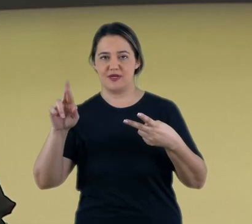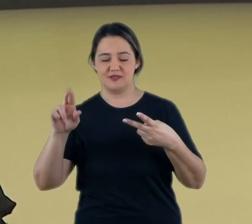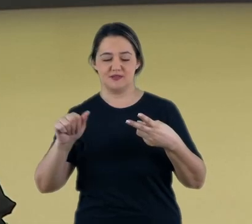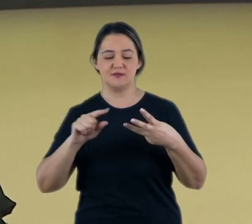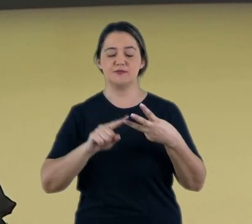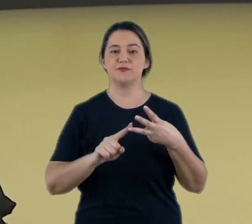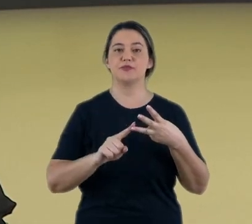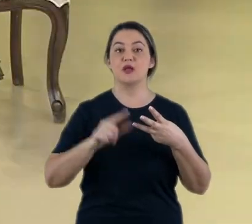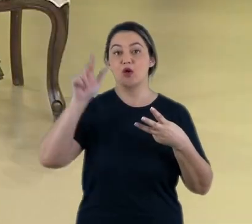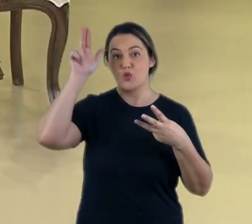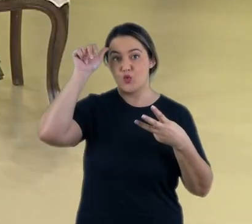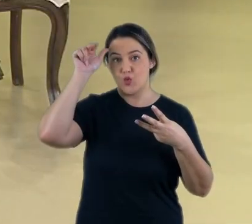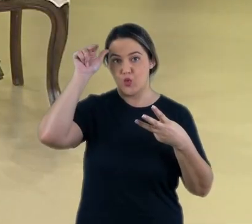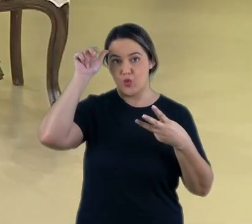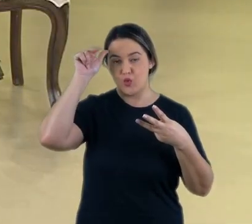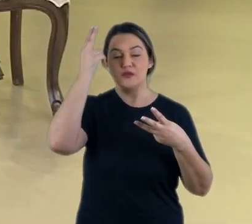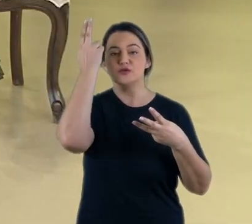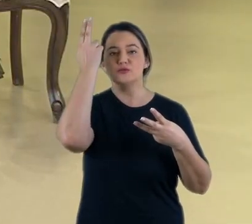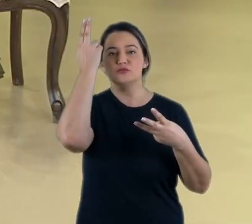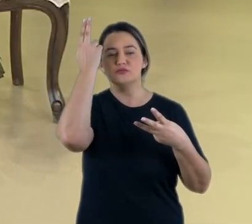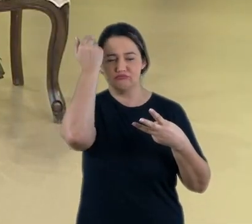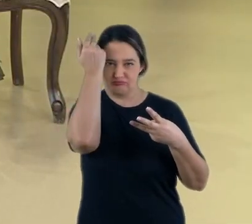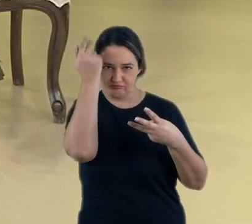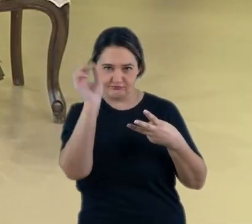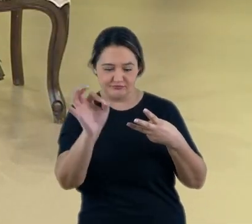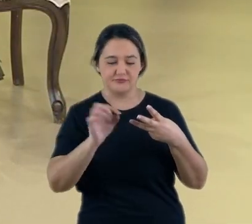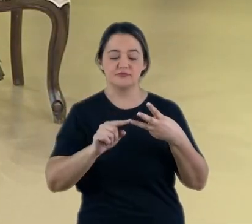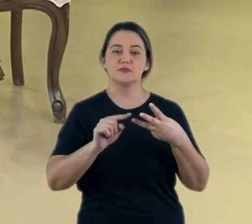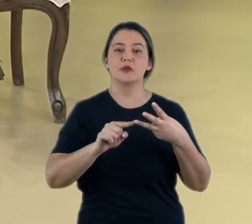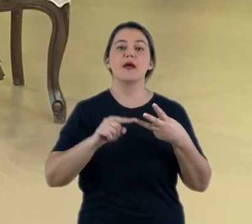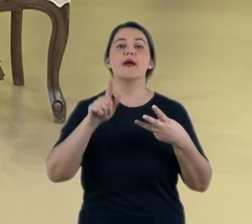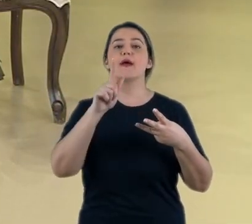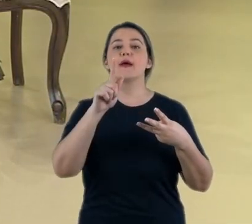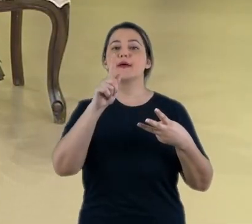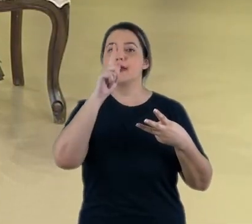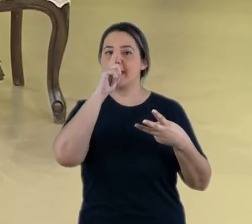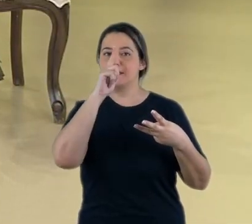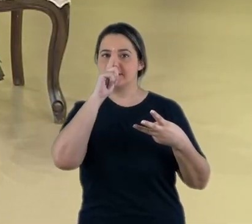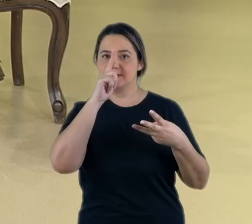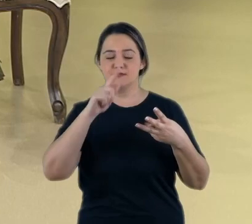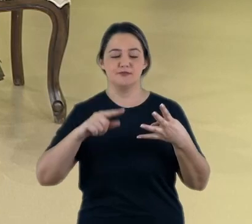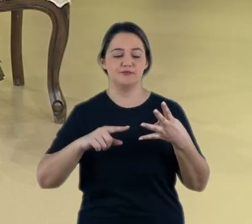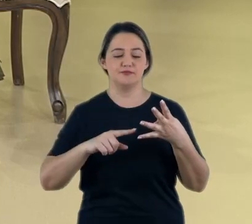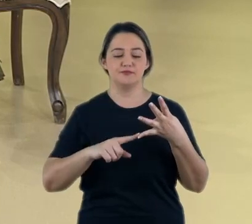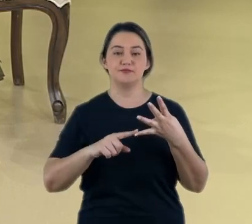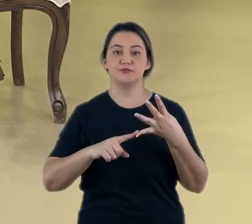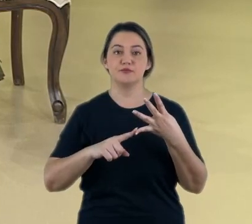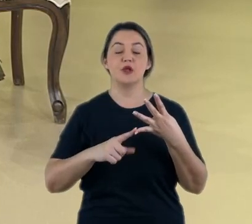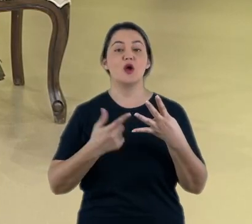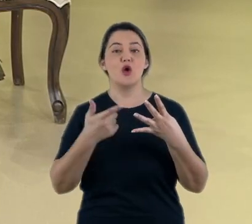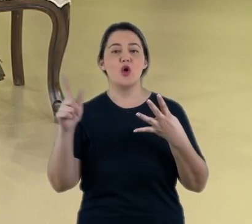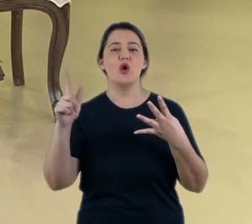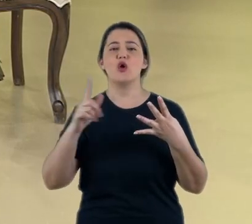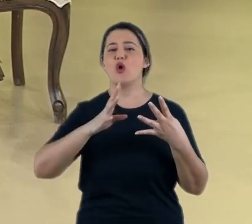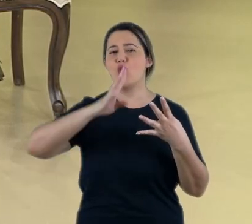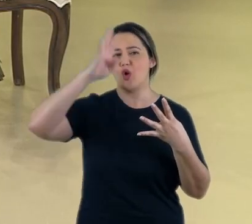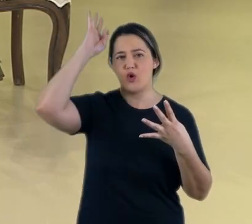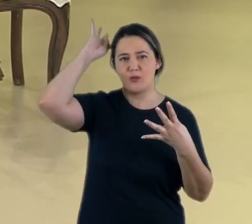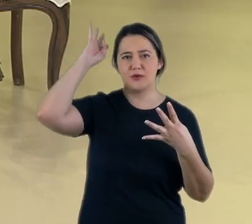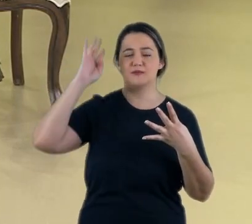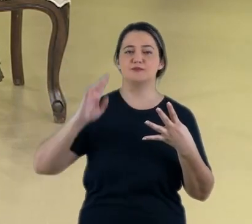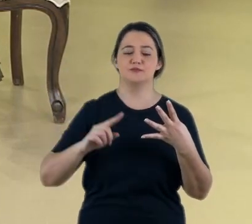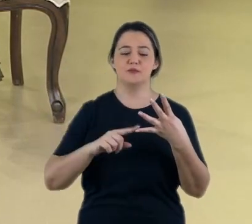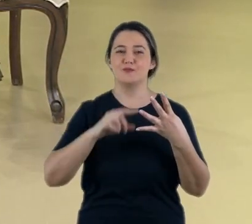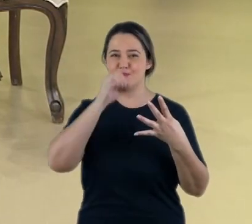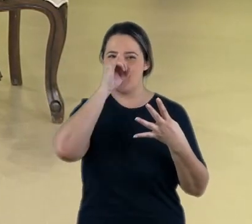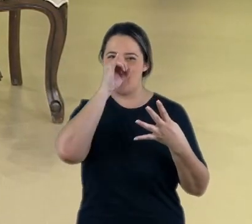Roma. Ou, alternativamente falando, esses mesmos rabinos faziam, às vezes, uma